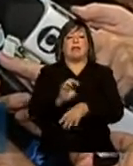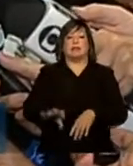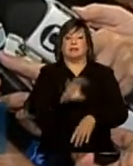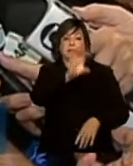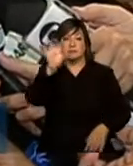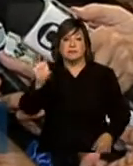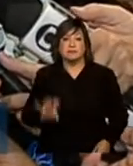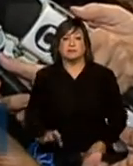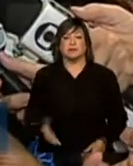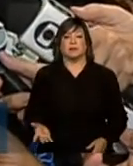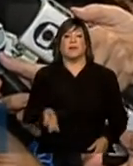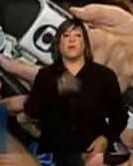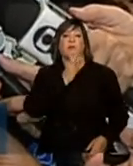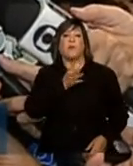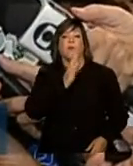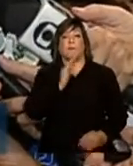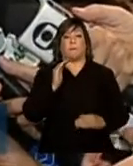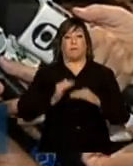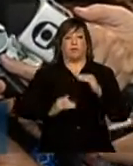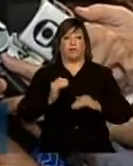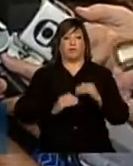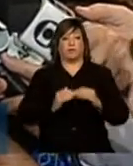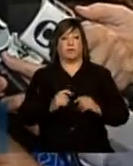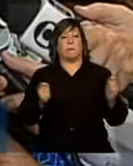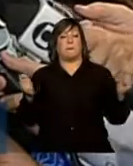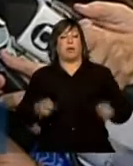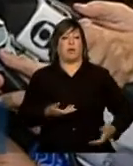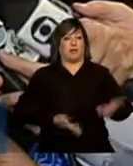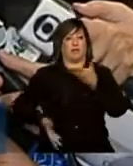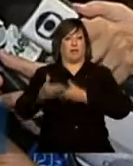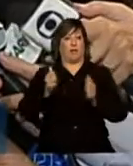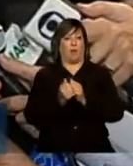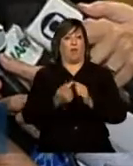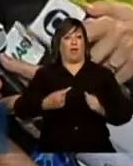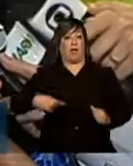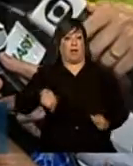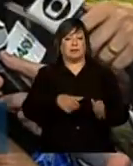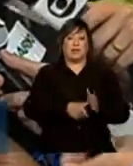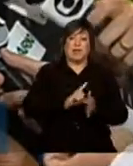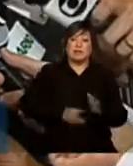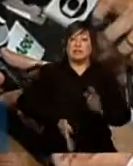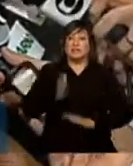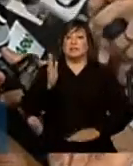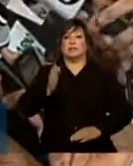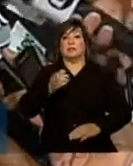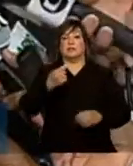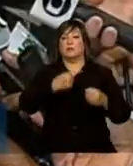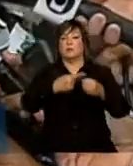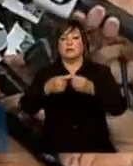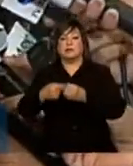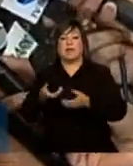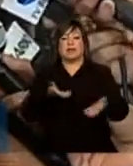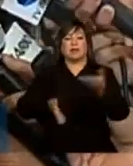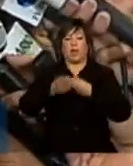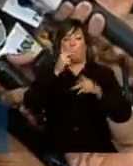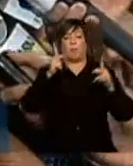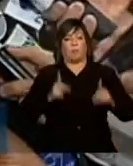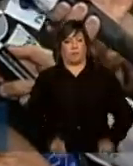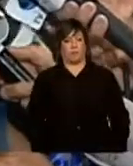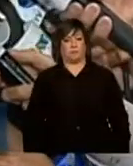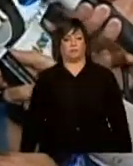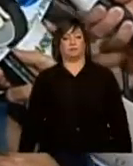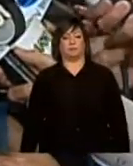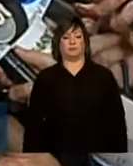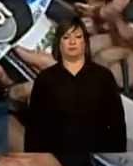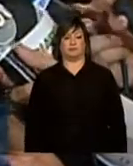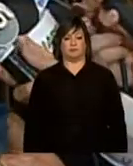conhecer ainda melhor os profissionais que poderão interagir com eles antes de ir para os municípios atender a nossa população. Ministro,